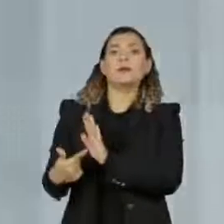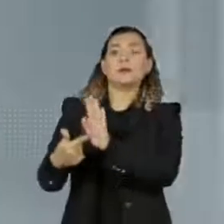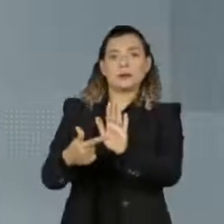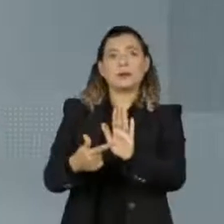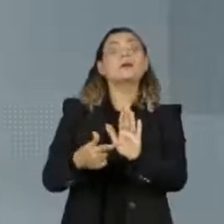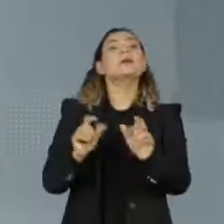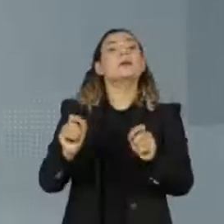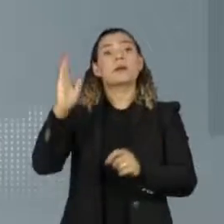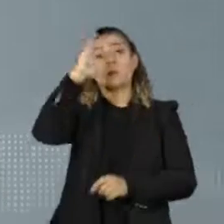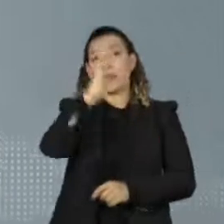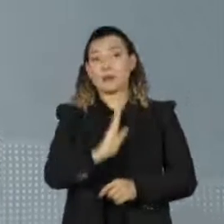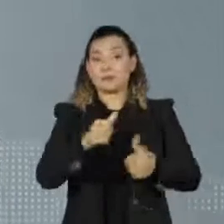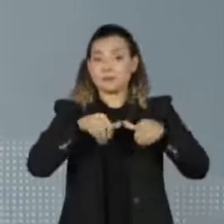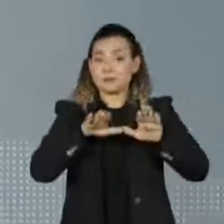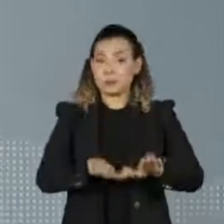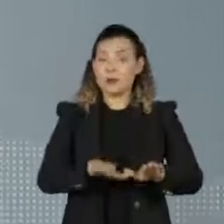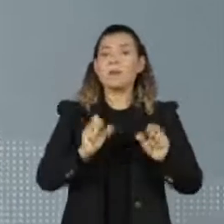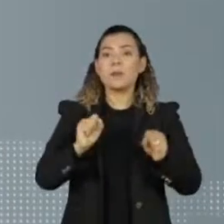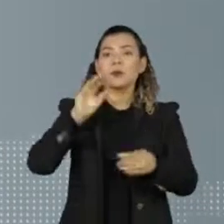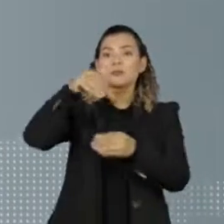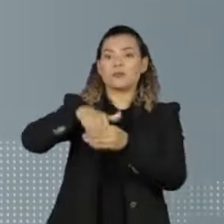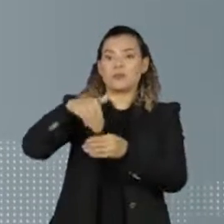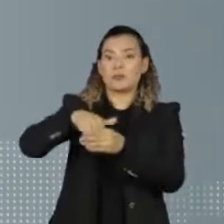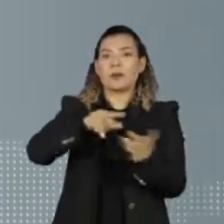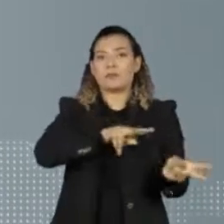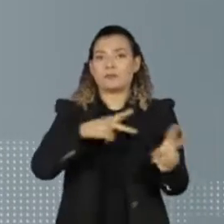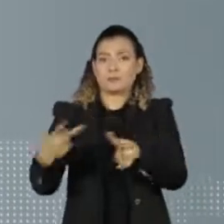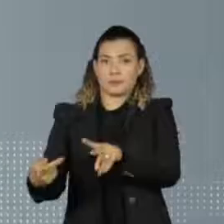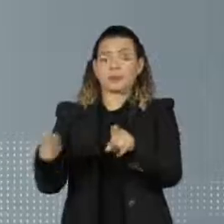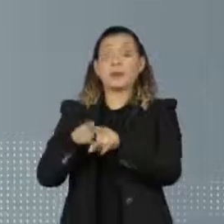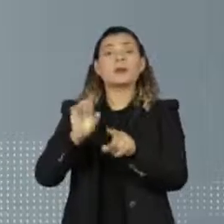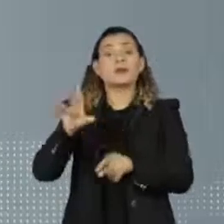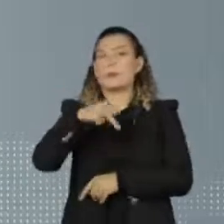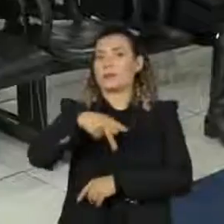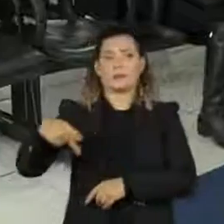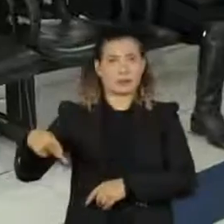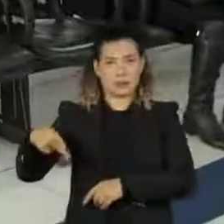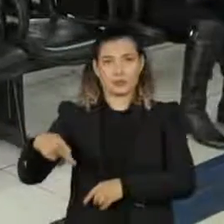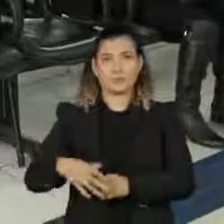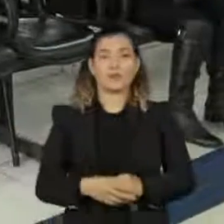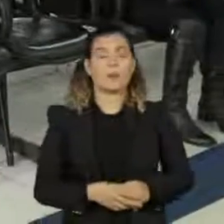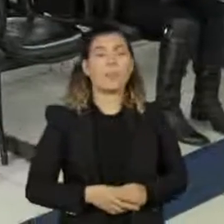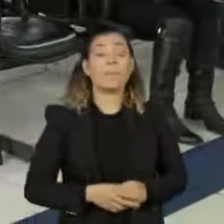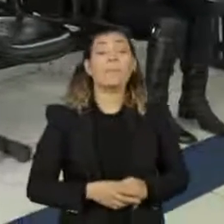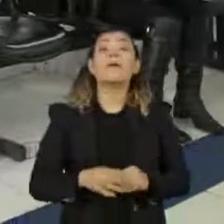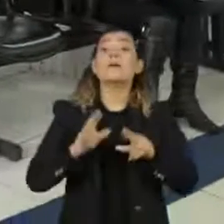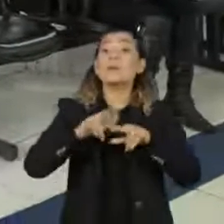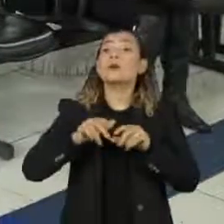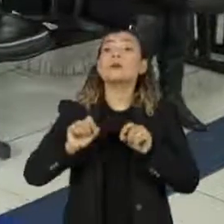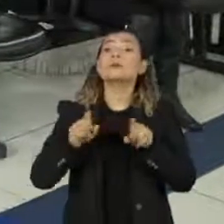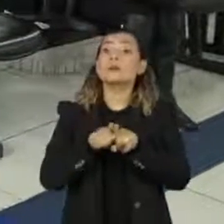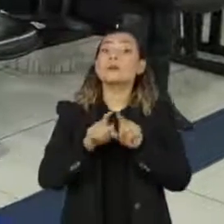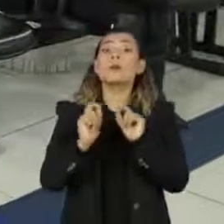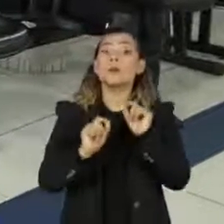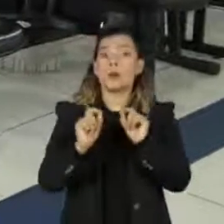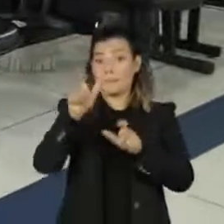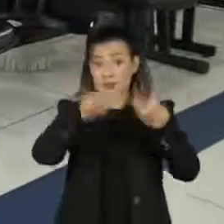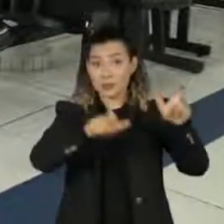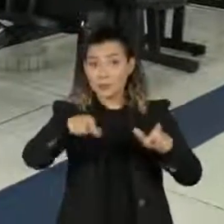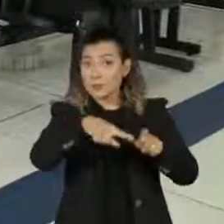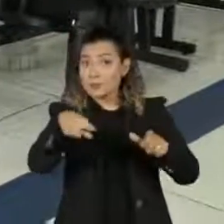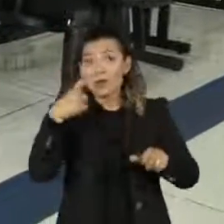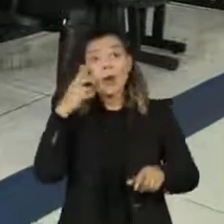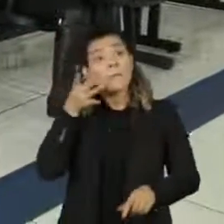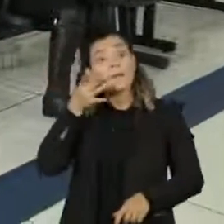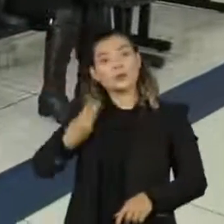estiver no Brasil nas eleições pode votar em trânsito mas somente para presidente em todos os casos o eleitor precisa